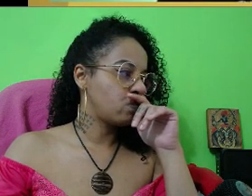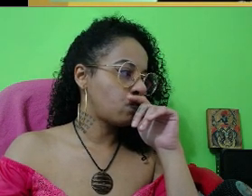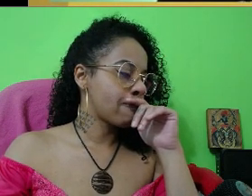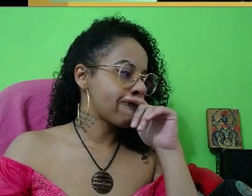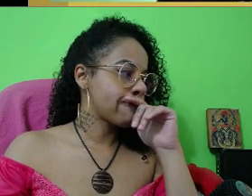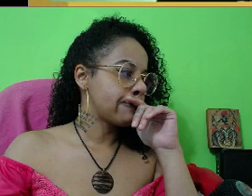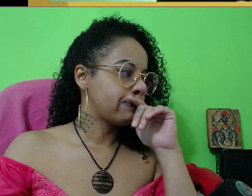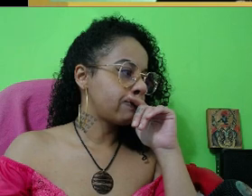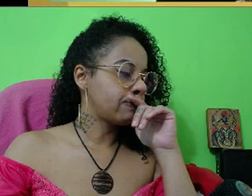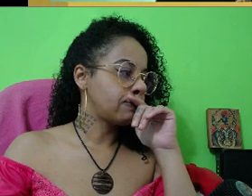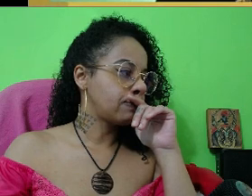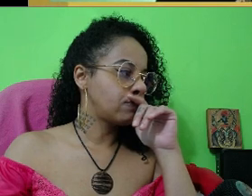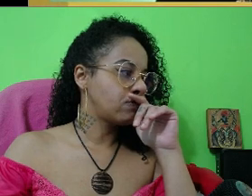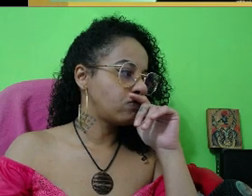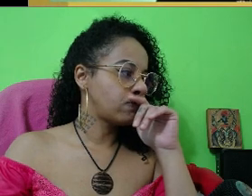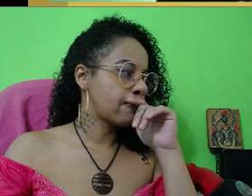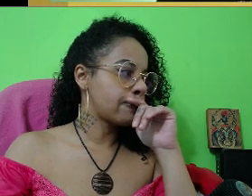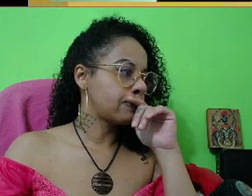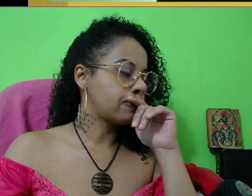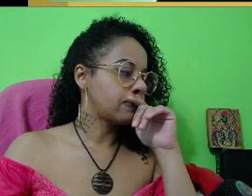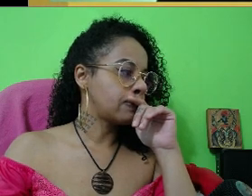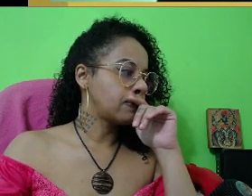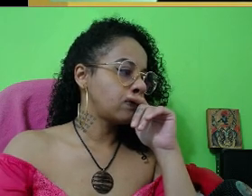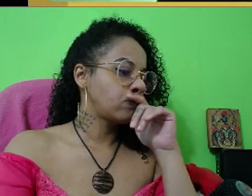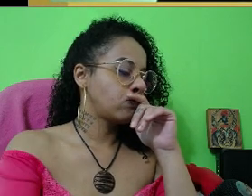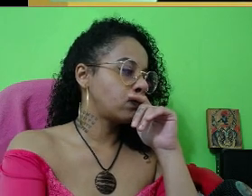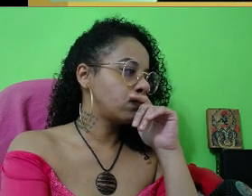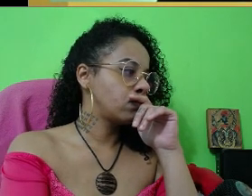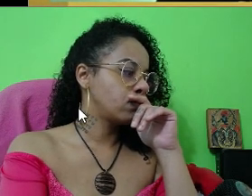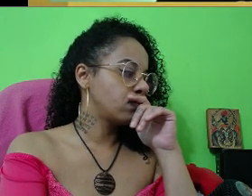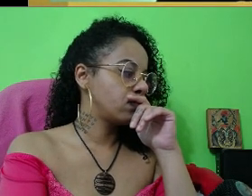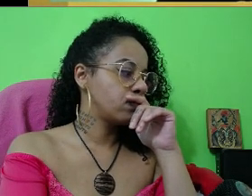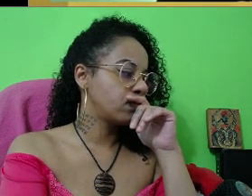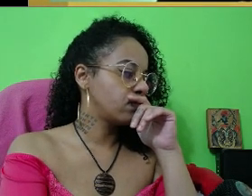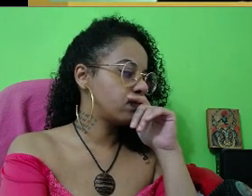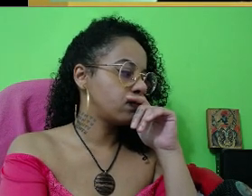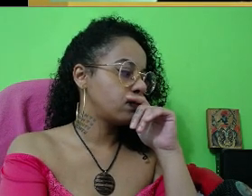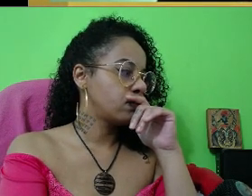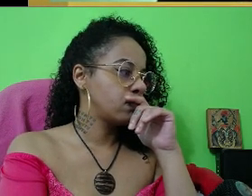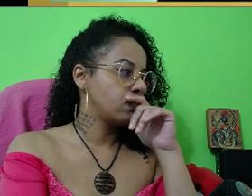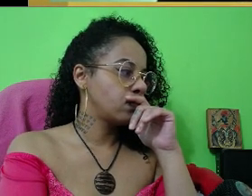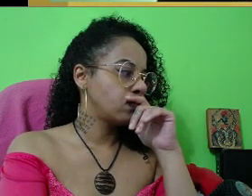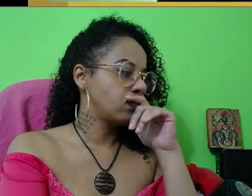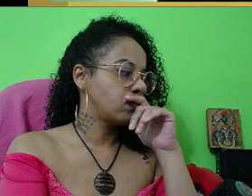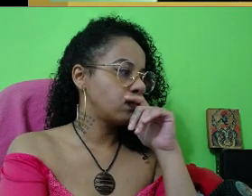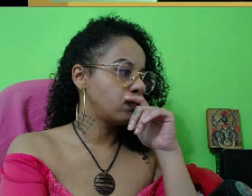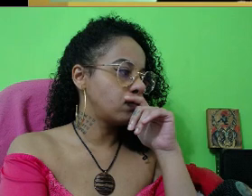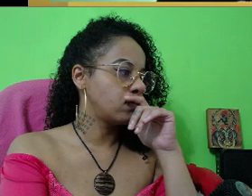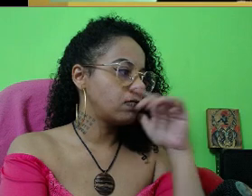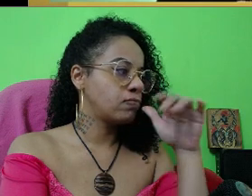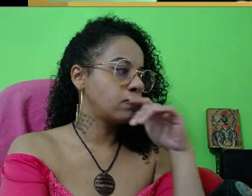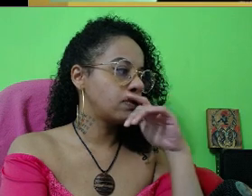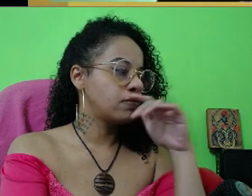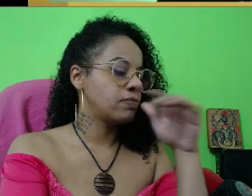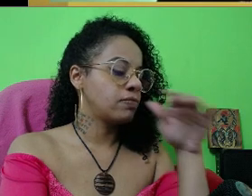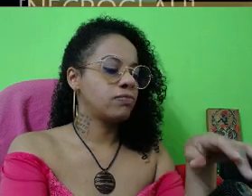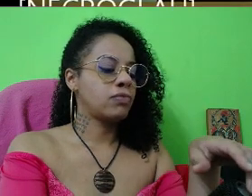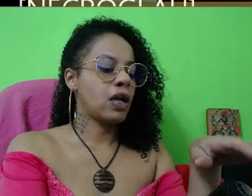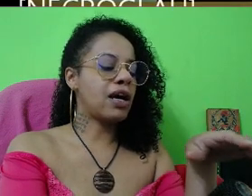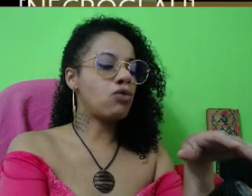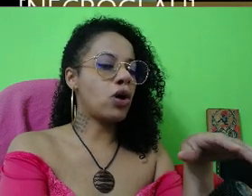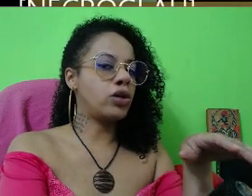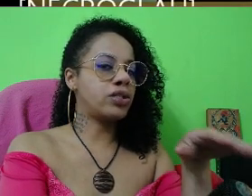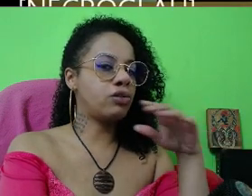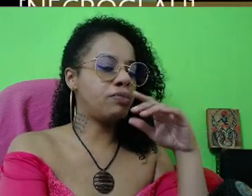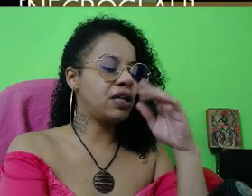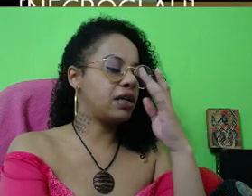que eu via só que eu chegava tanta pessoa chegava E tinha outra pessoa aí teve um dia que ele falecimento de uma atriz também